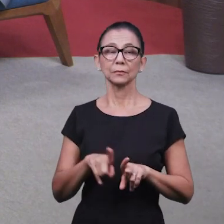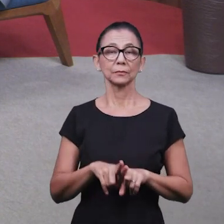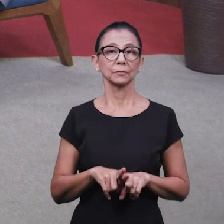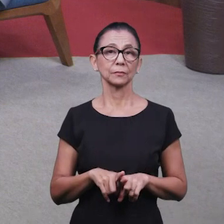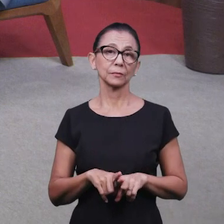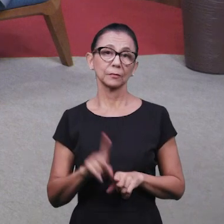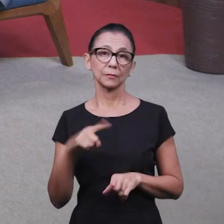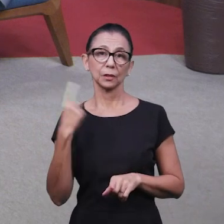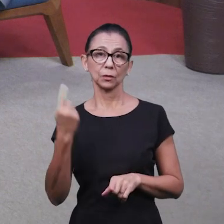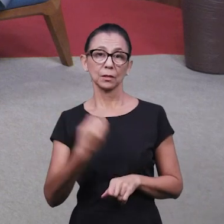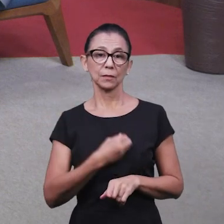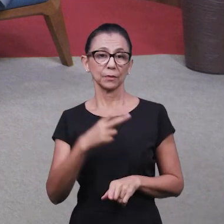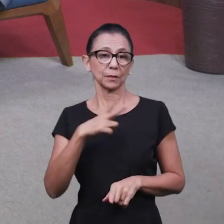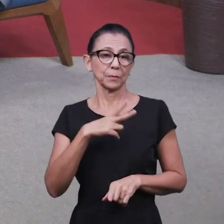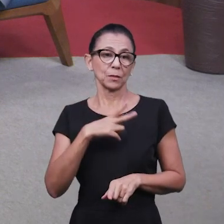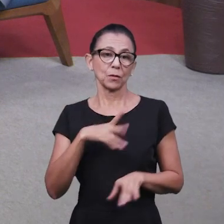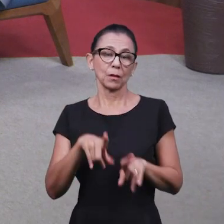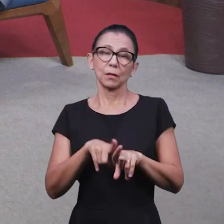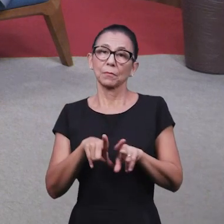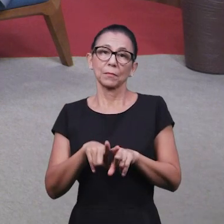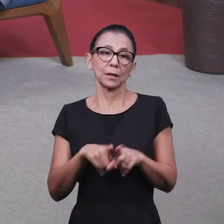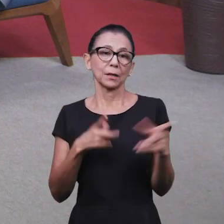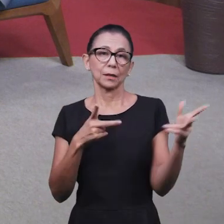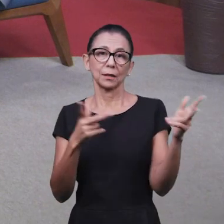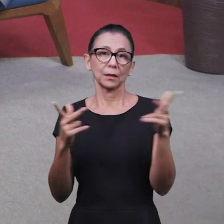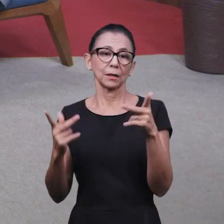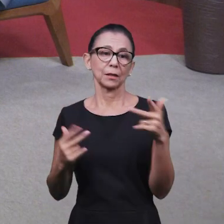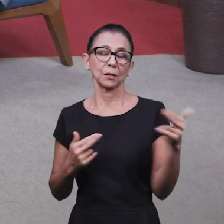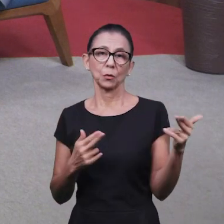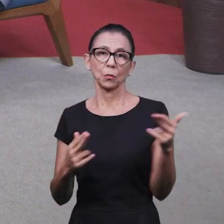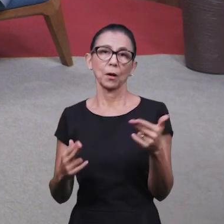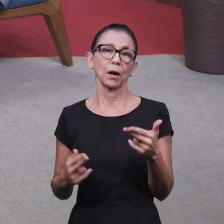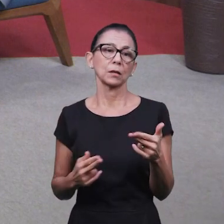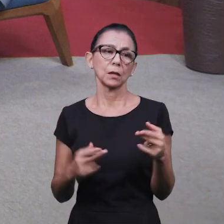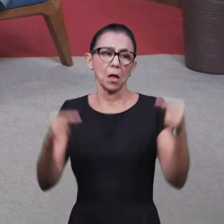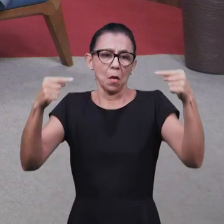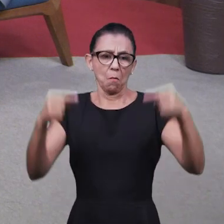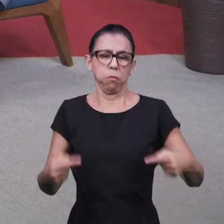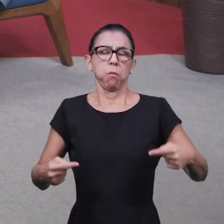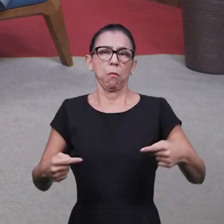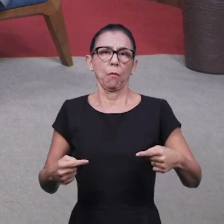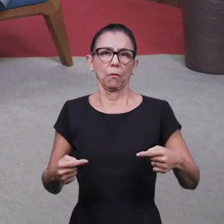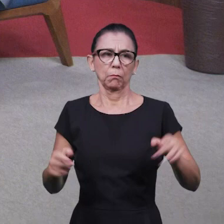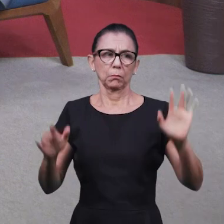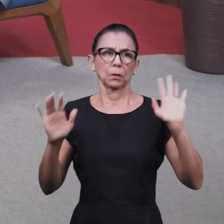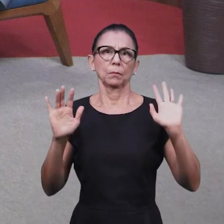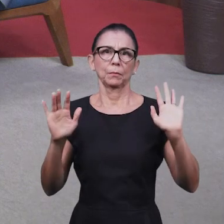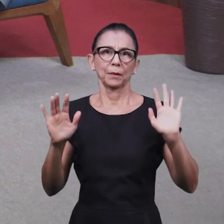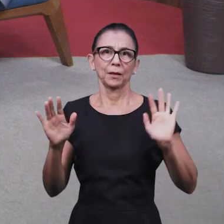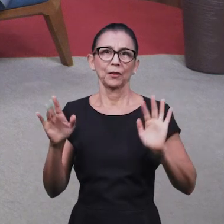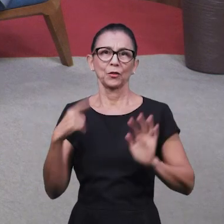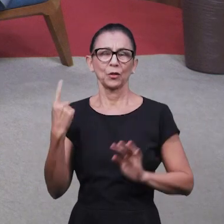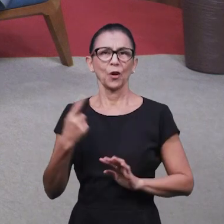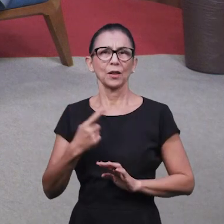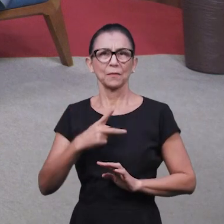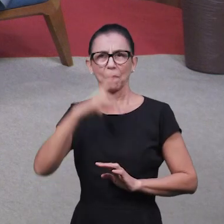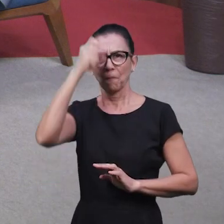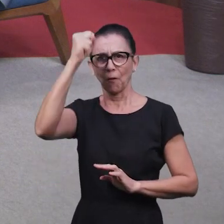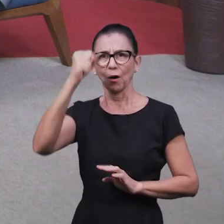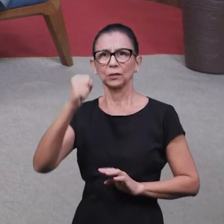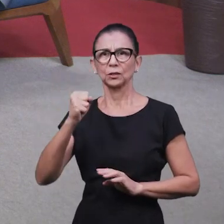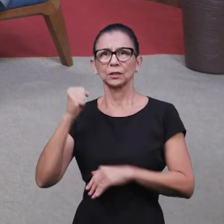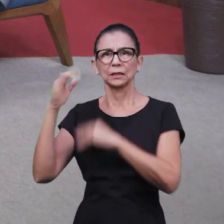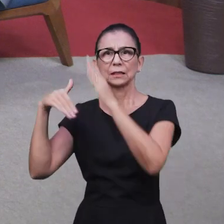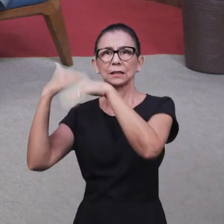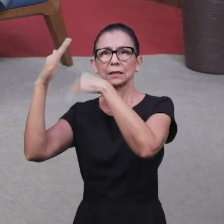acontece até na nossa vida pessoal. Quando nós enfrentamos determinadas oposições, isso, na verdade, nos fortalece mais, porque